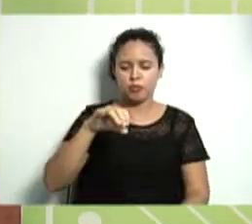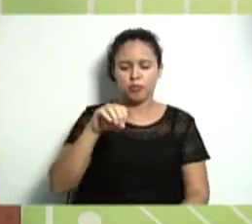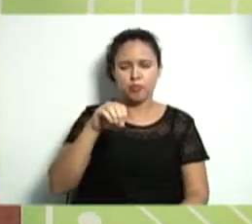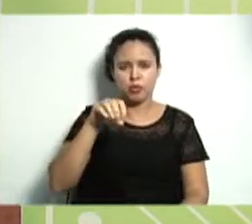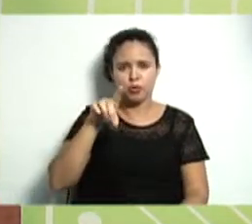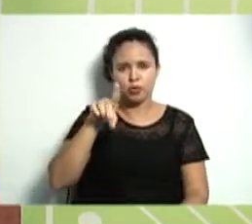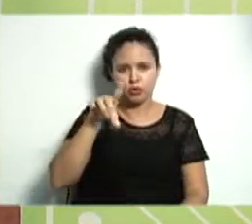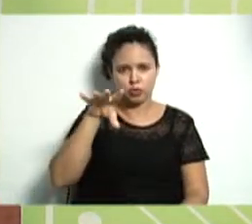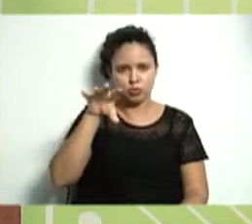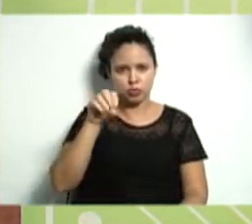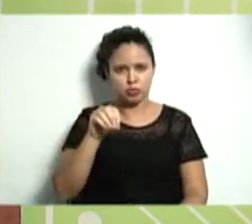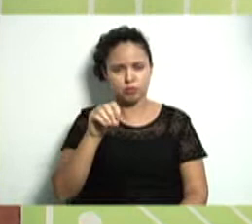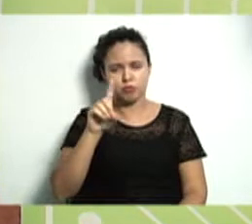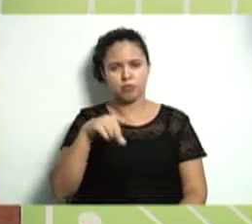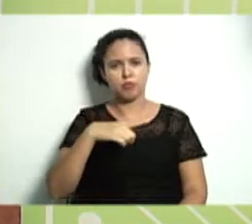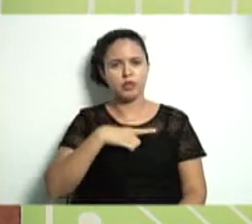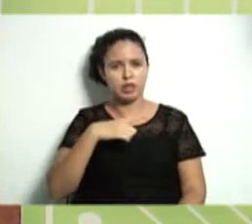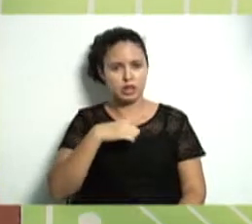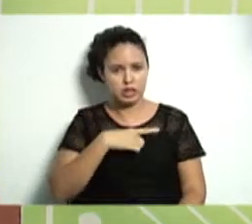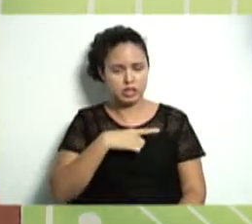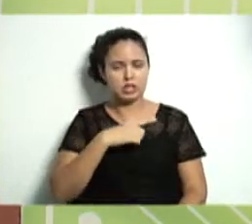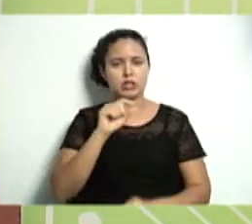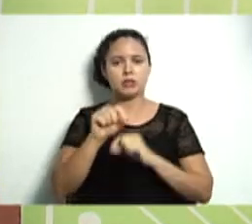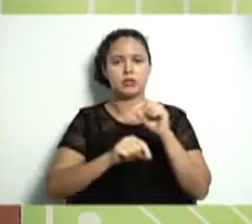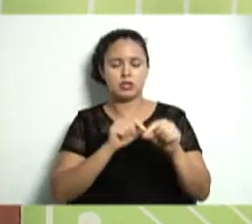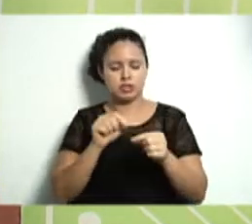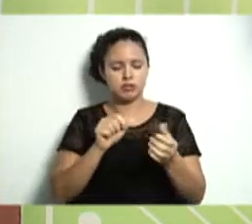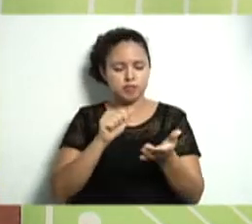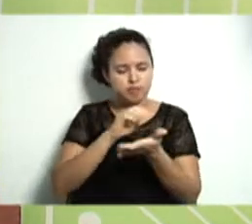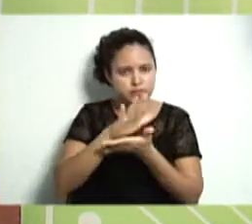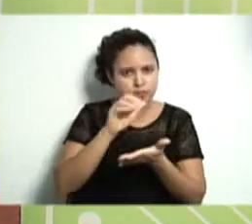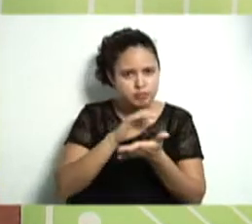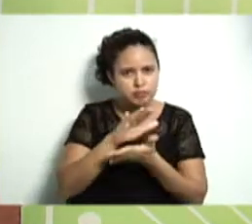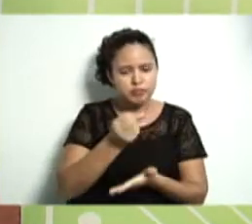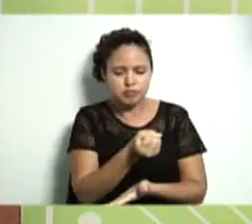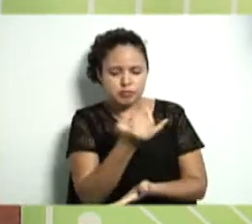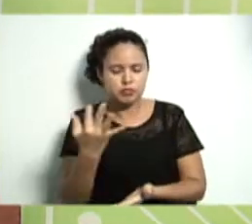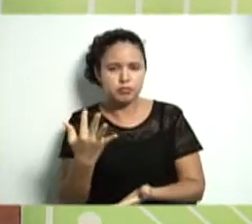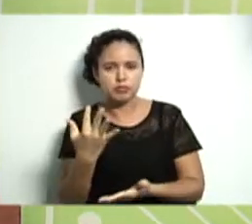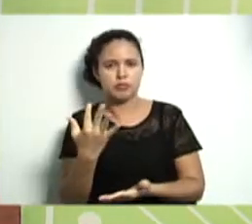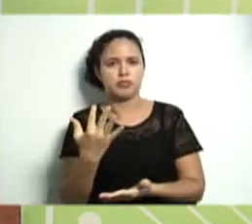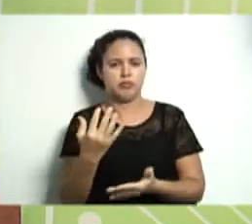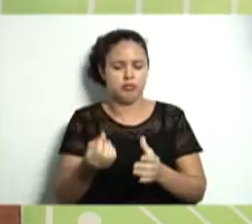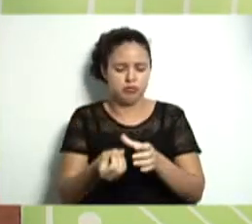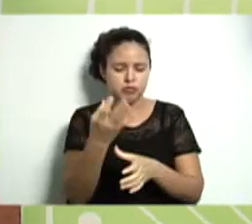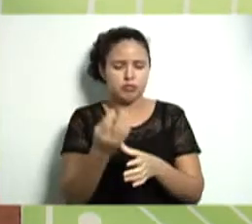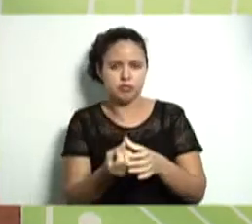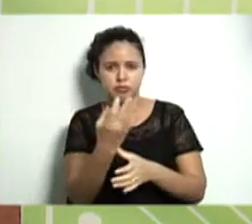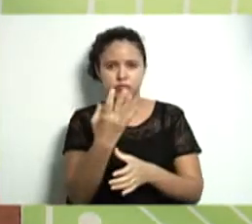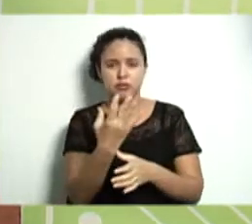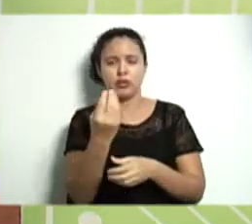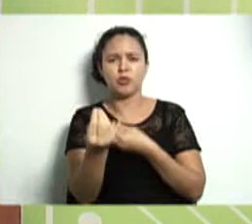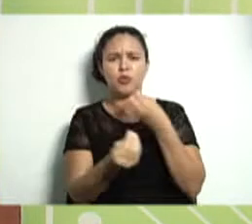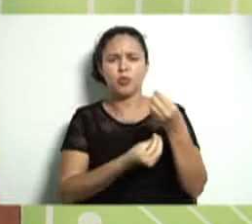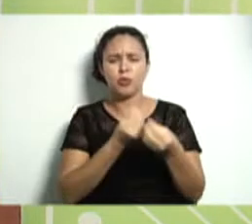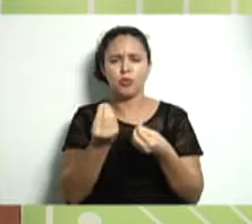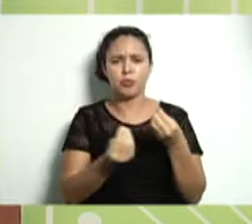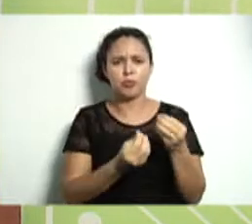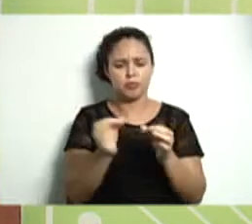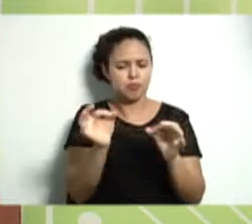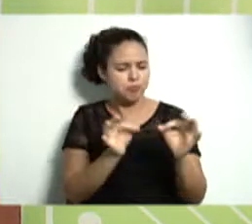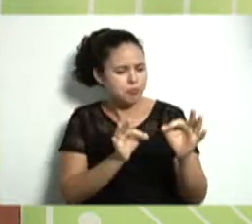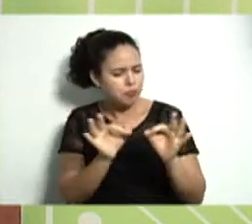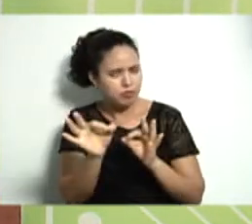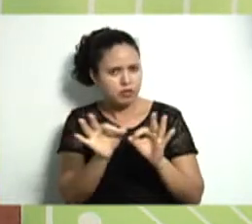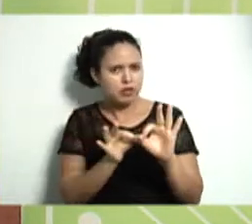de produção. Modo, ele está se referindo à forma, está se